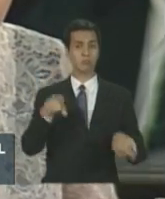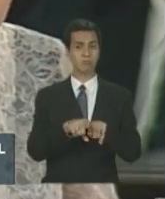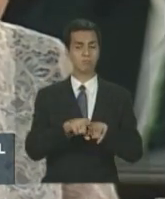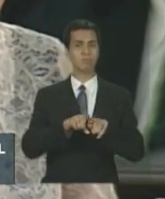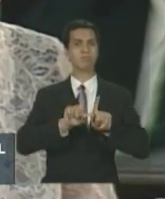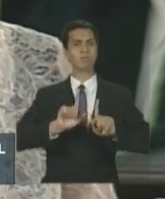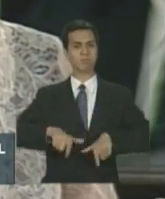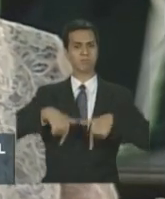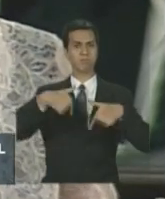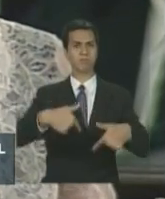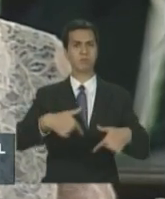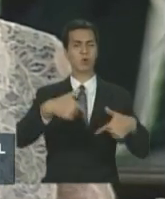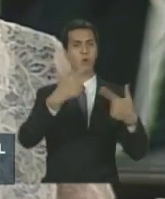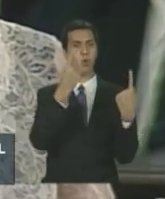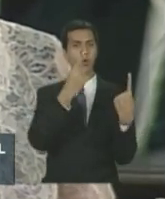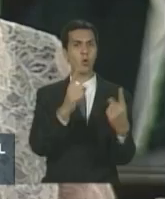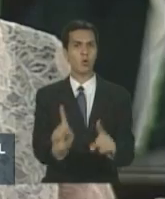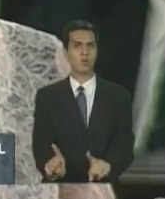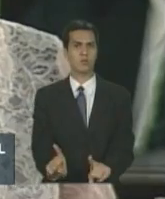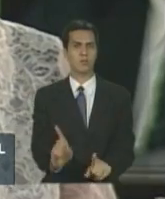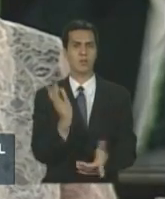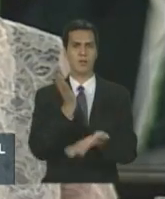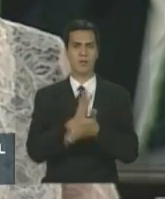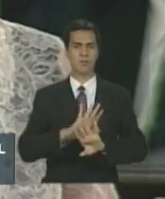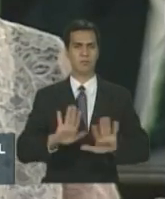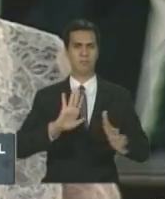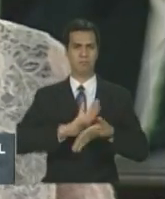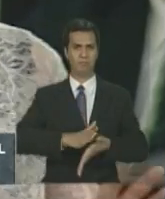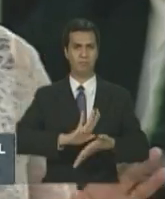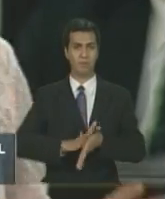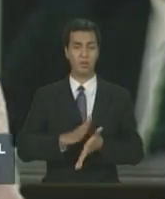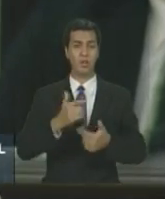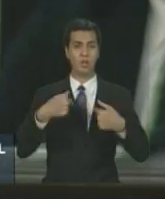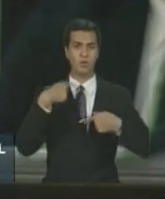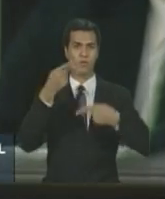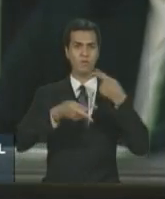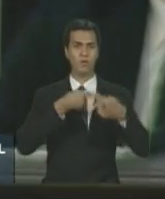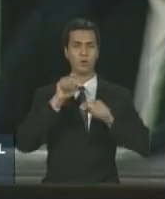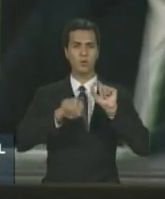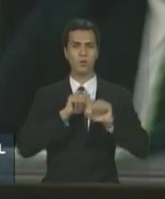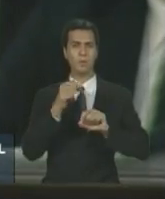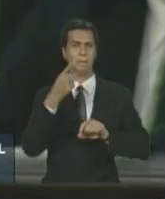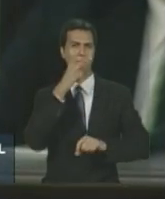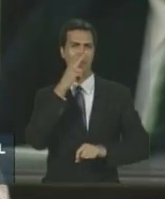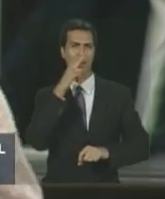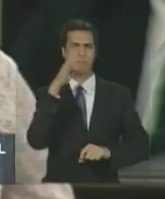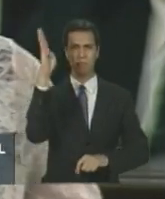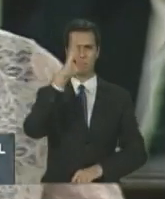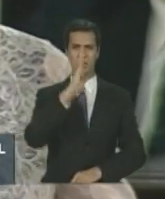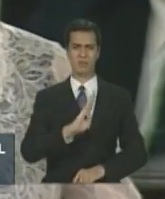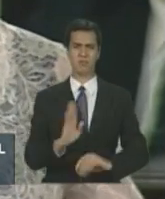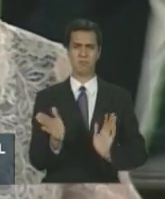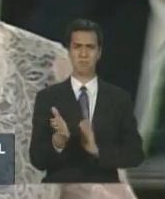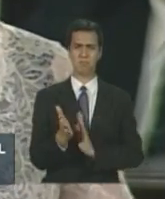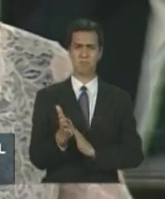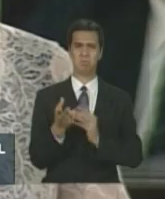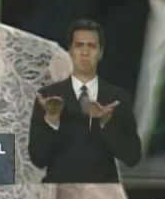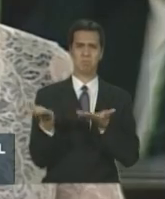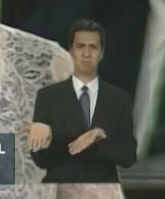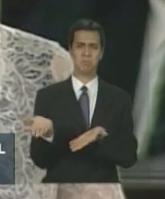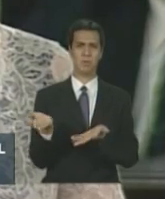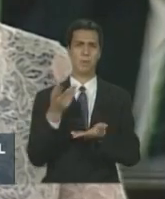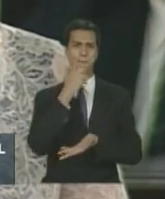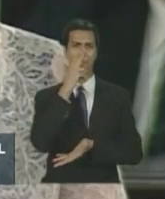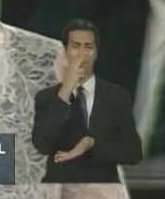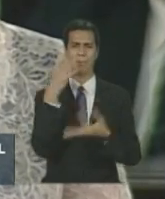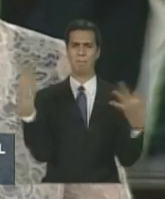estou aqui para fazer um elogio do Brasil como uma